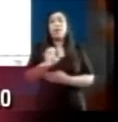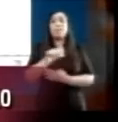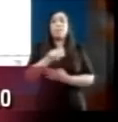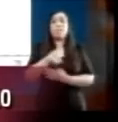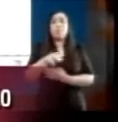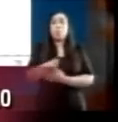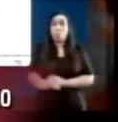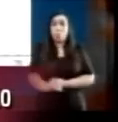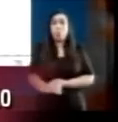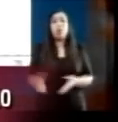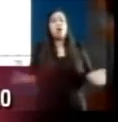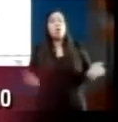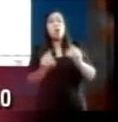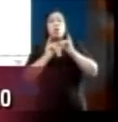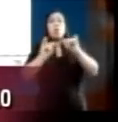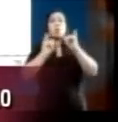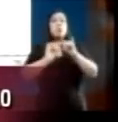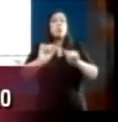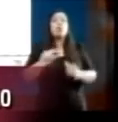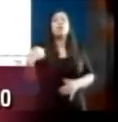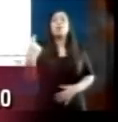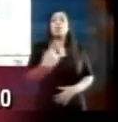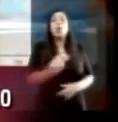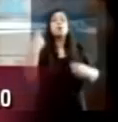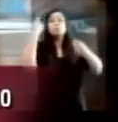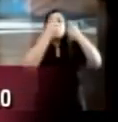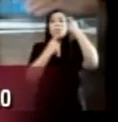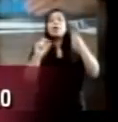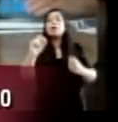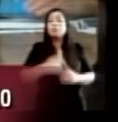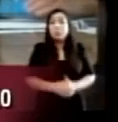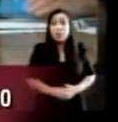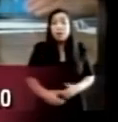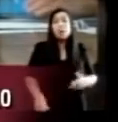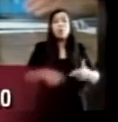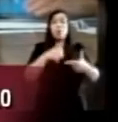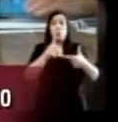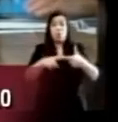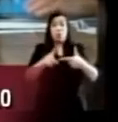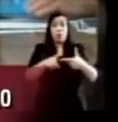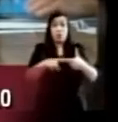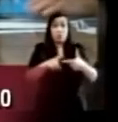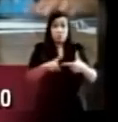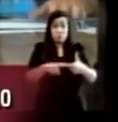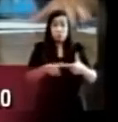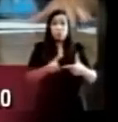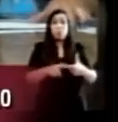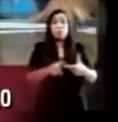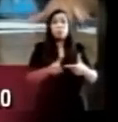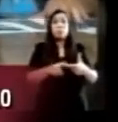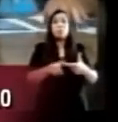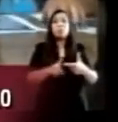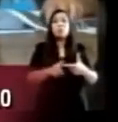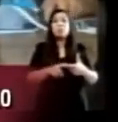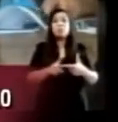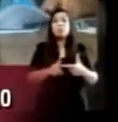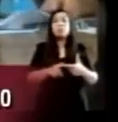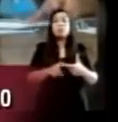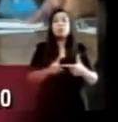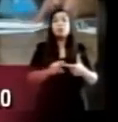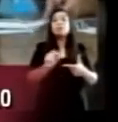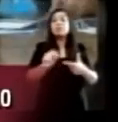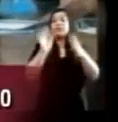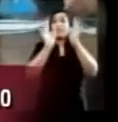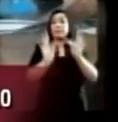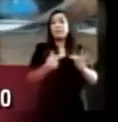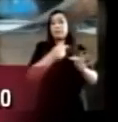Agora, nós podemos dizer que nós estamos mais preocupados com uma segunda onda do que felizes com aquela queda que nós vimos a